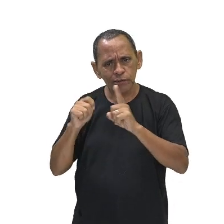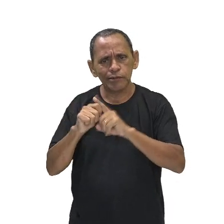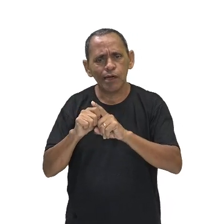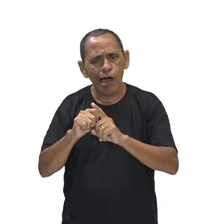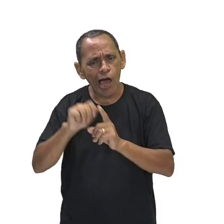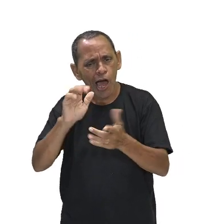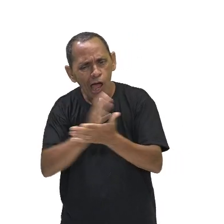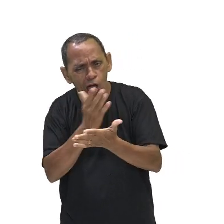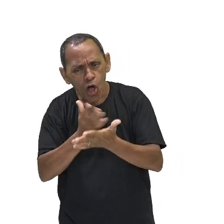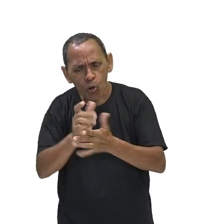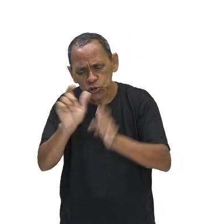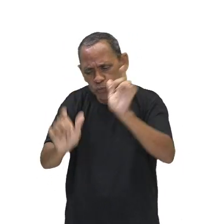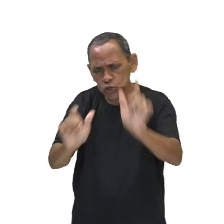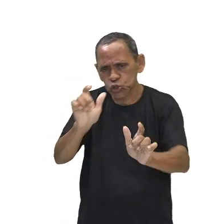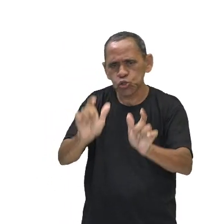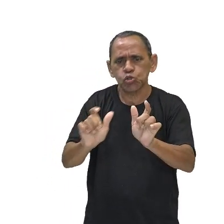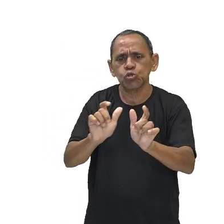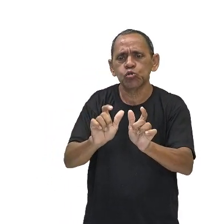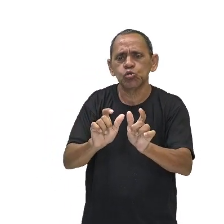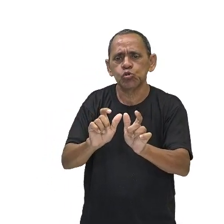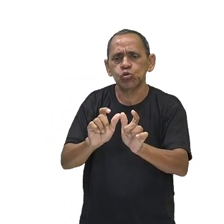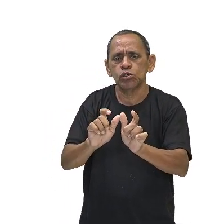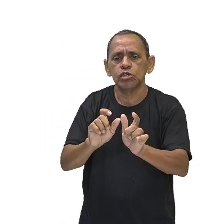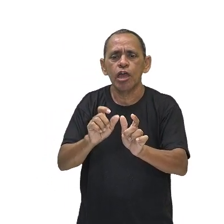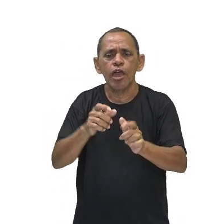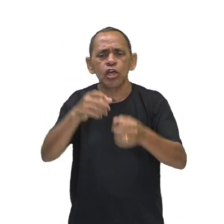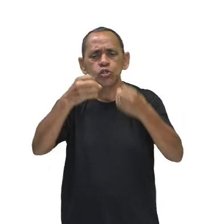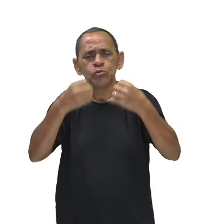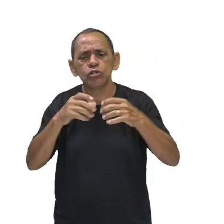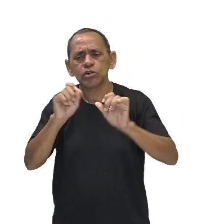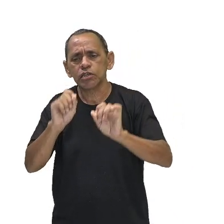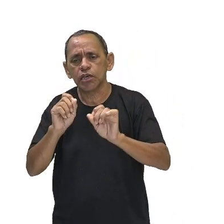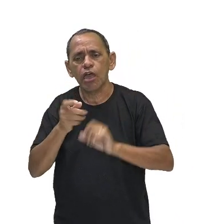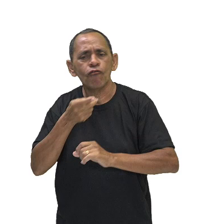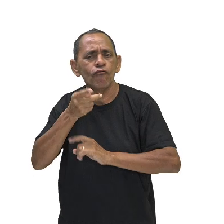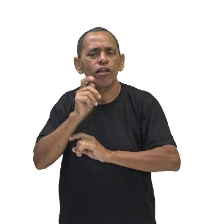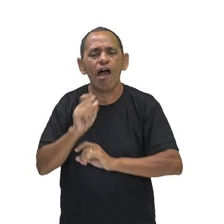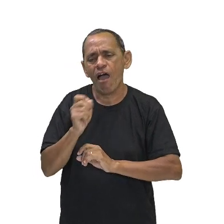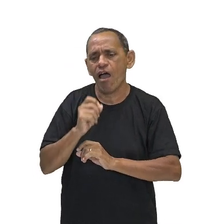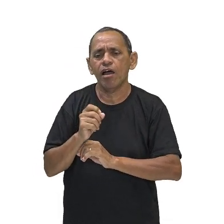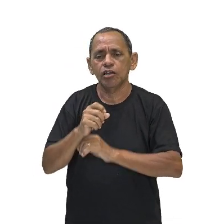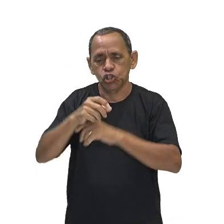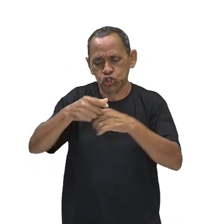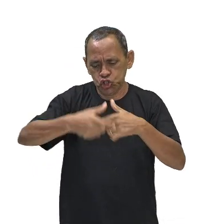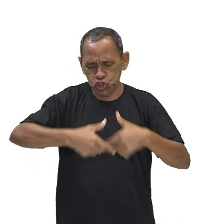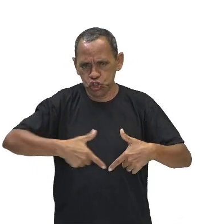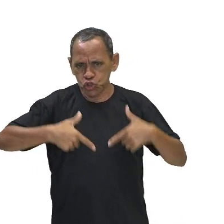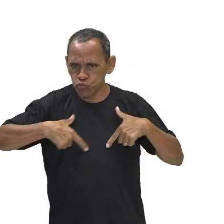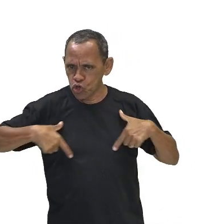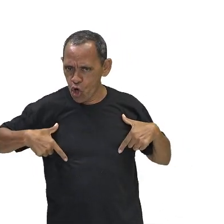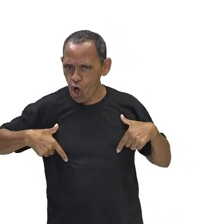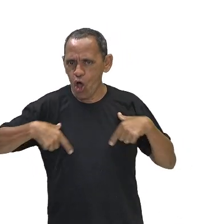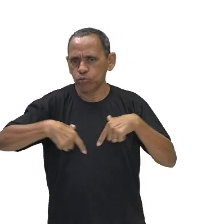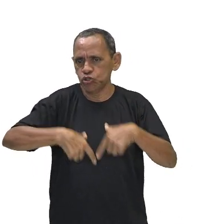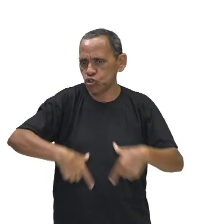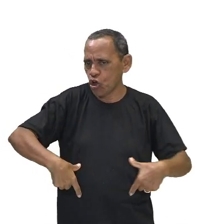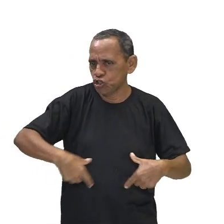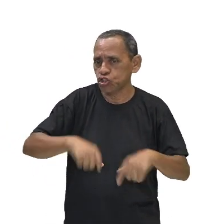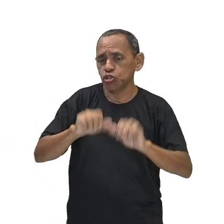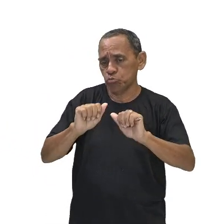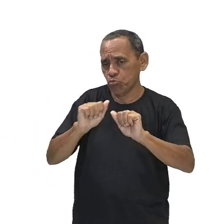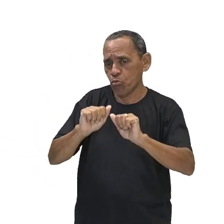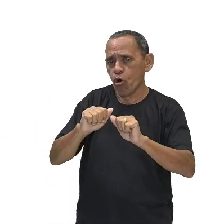aí, o shortinho pode, sem camisa pode, mas andar sem roupas pela rua pode, nem aqui na